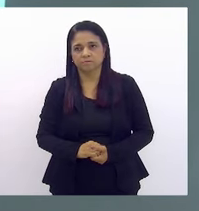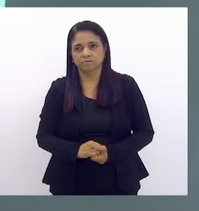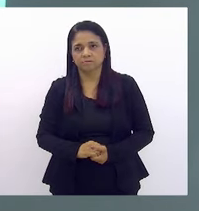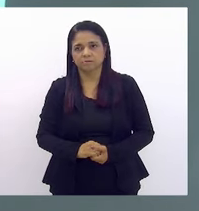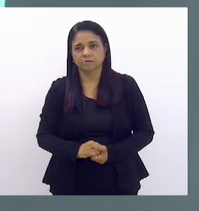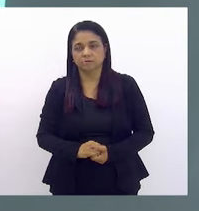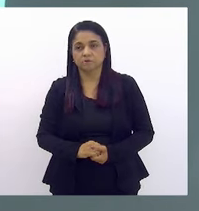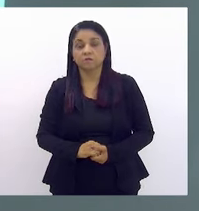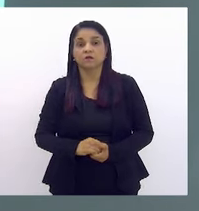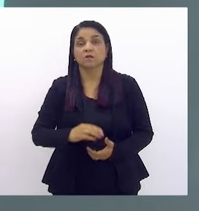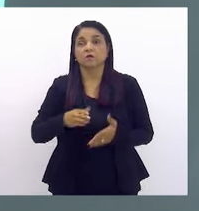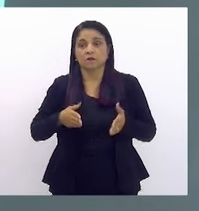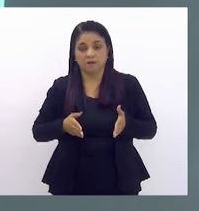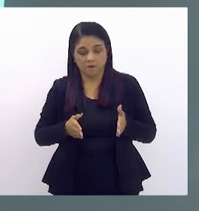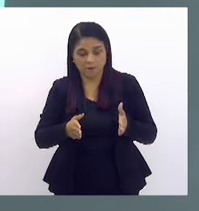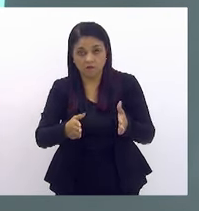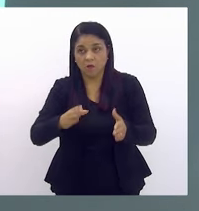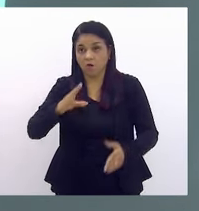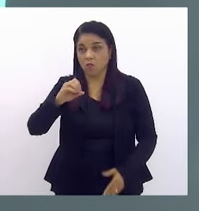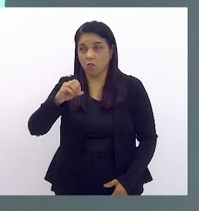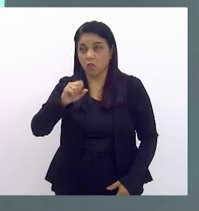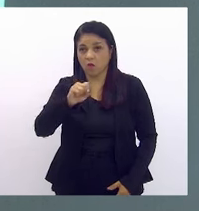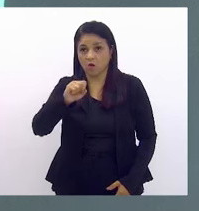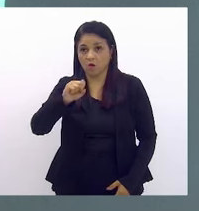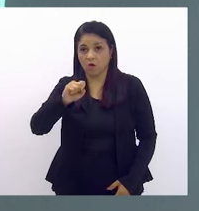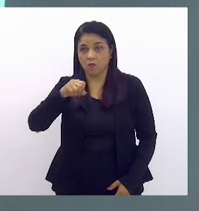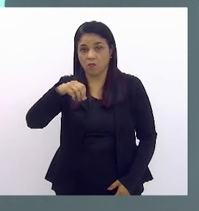O canal da Costa, com duas fotos,